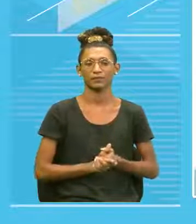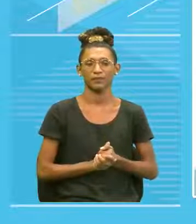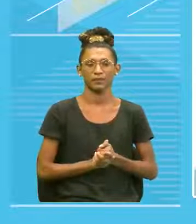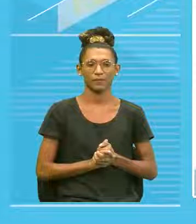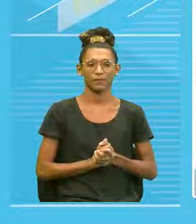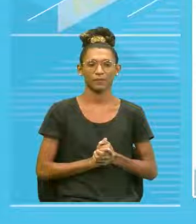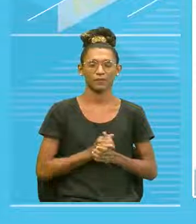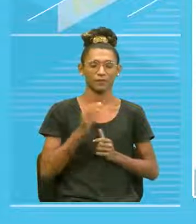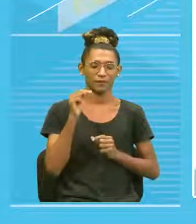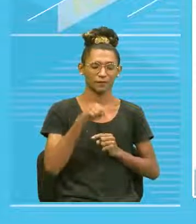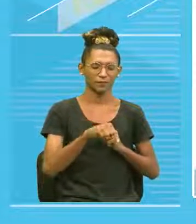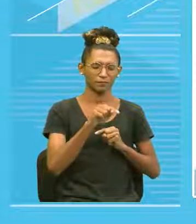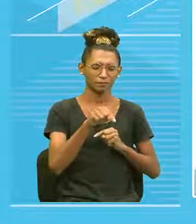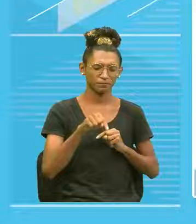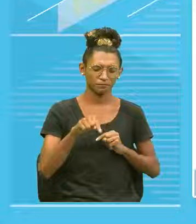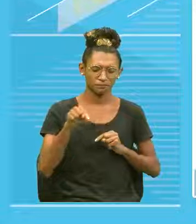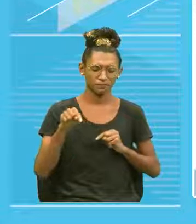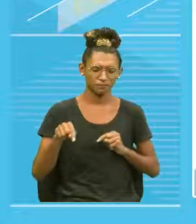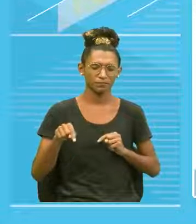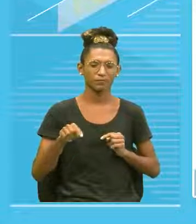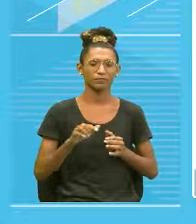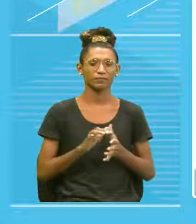e esses vegetais